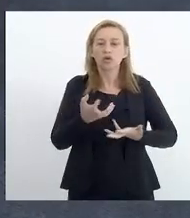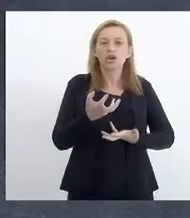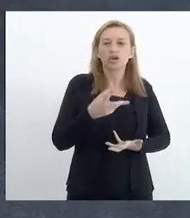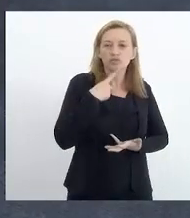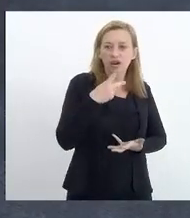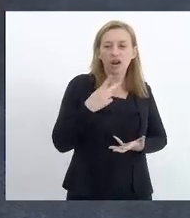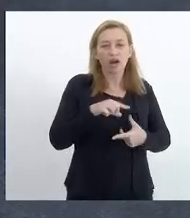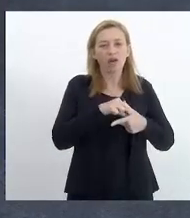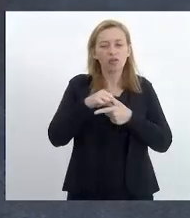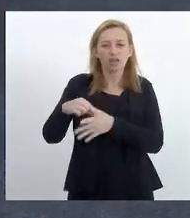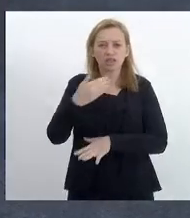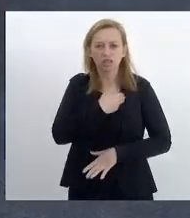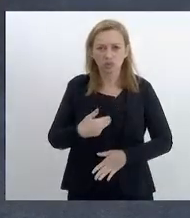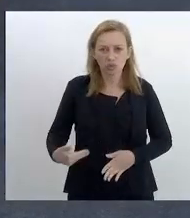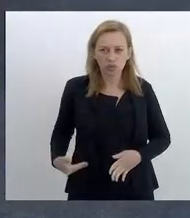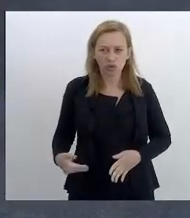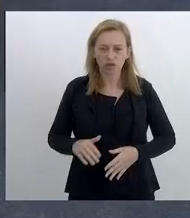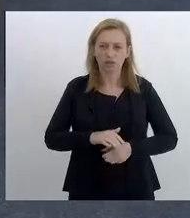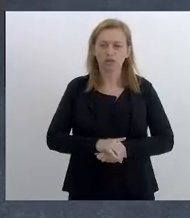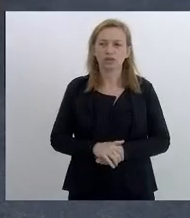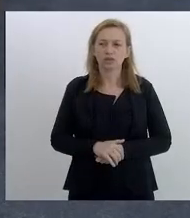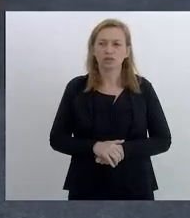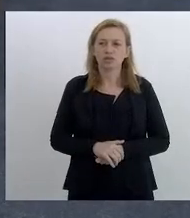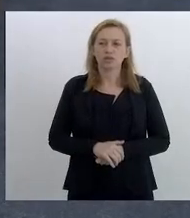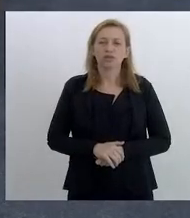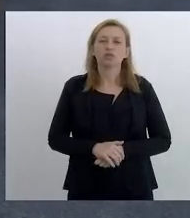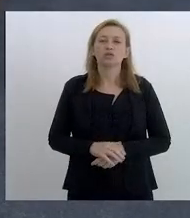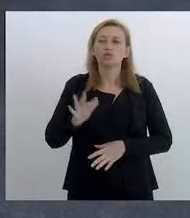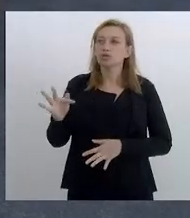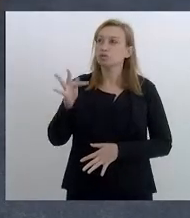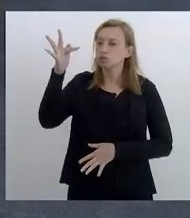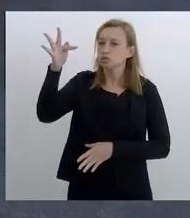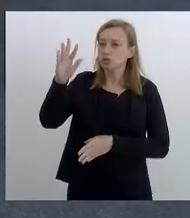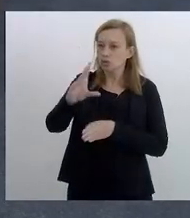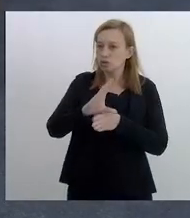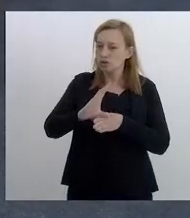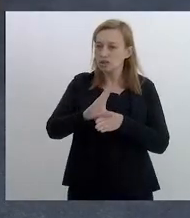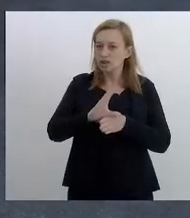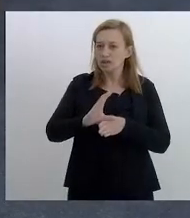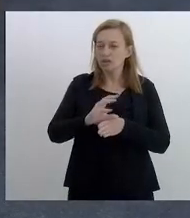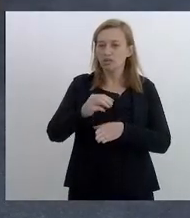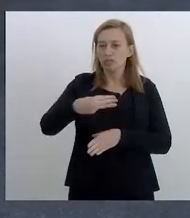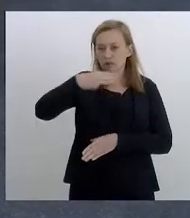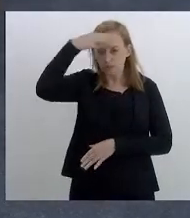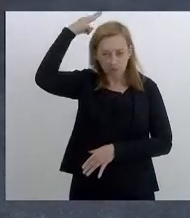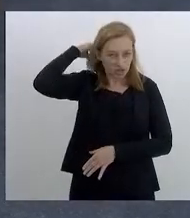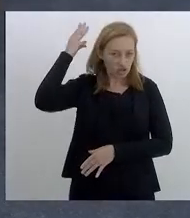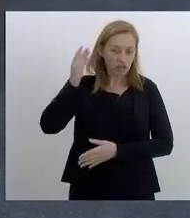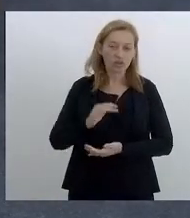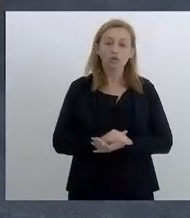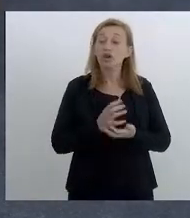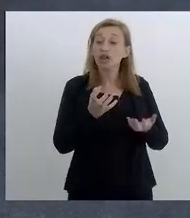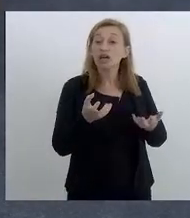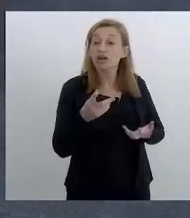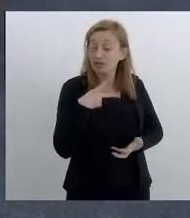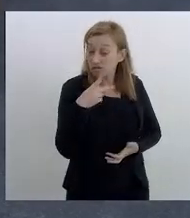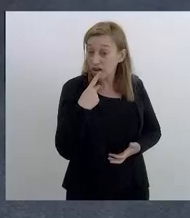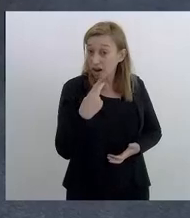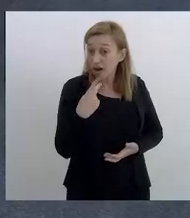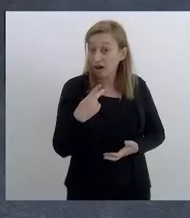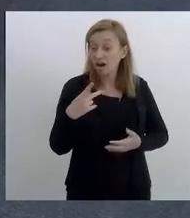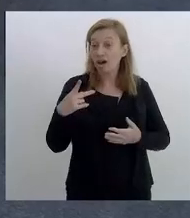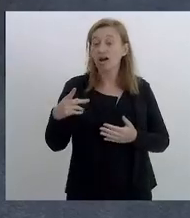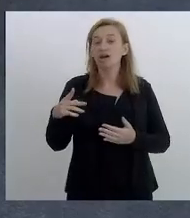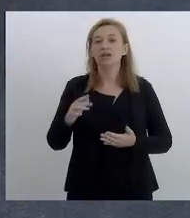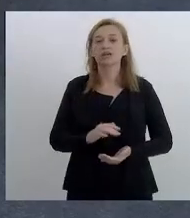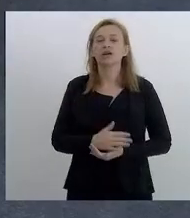ao líder do governo, nosso futuro conselheiro Márcio Pacheco. Quero dizer ao nobre,